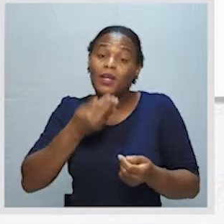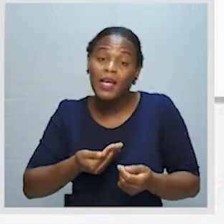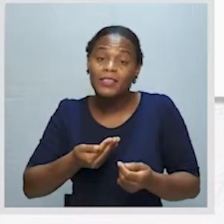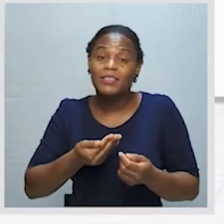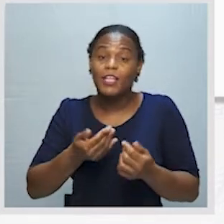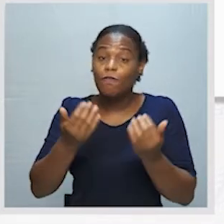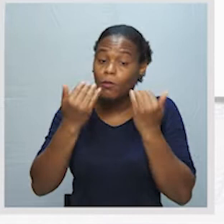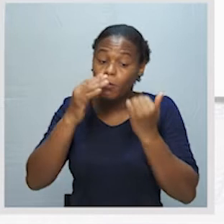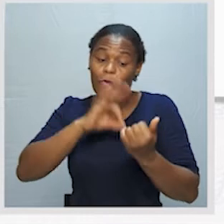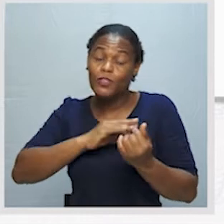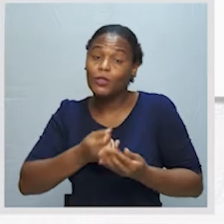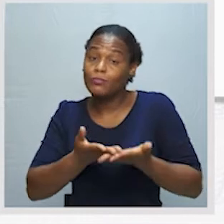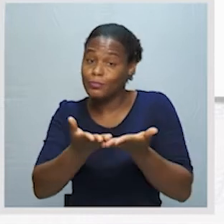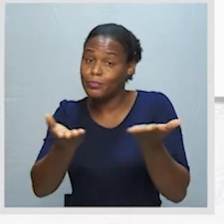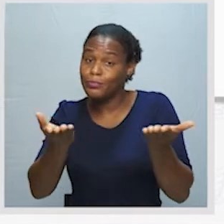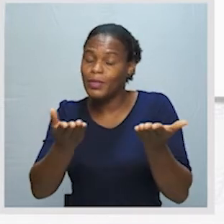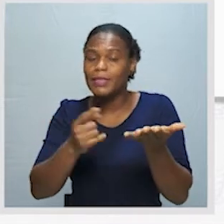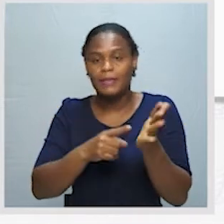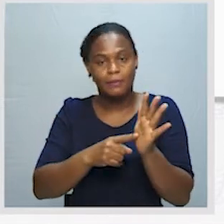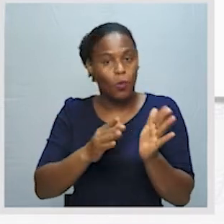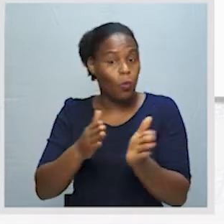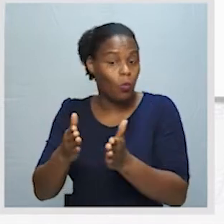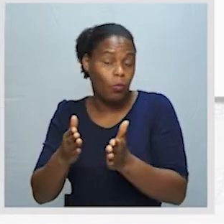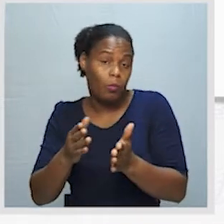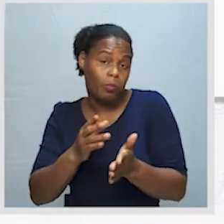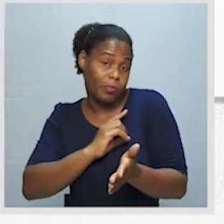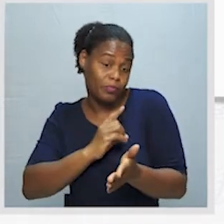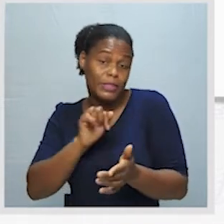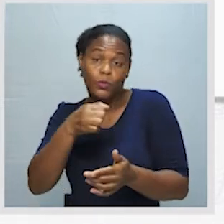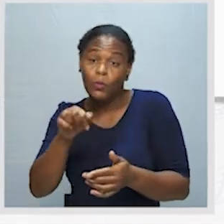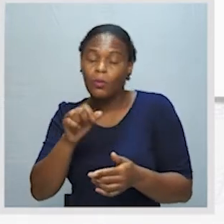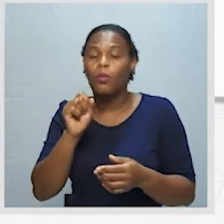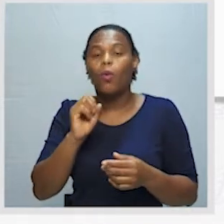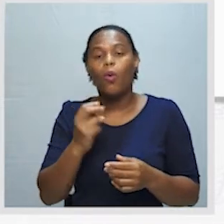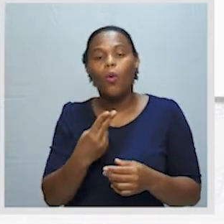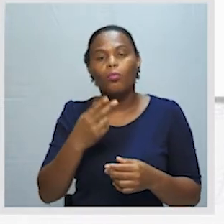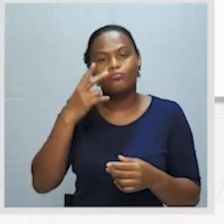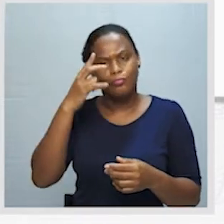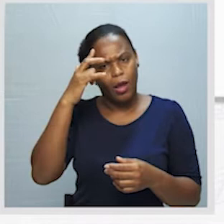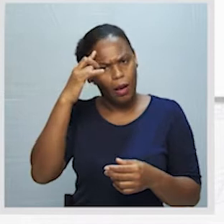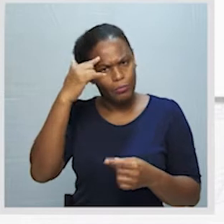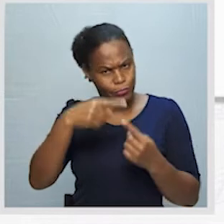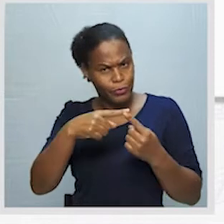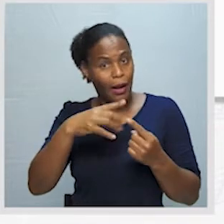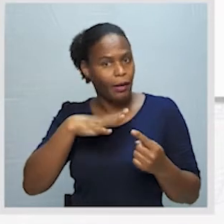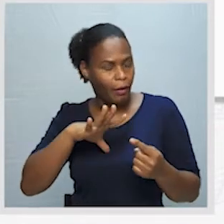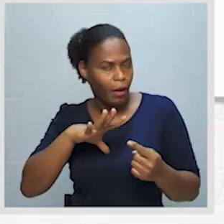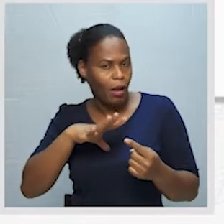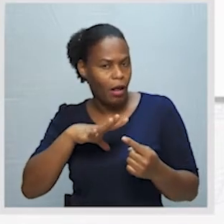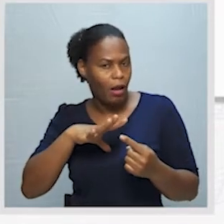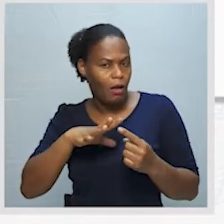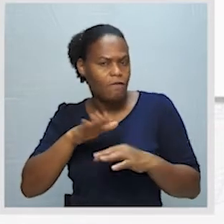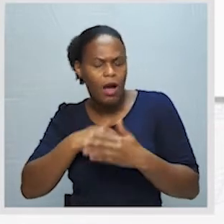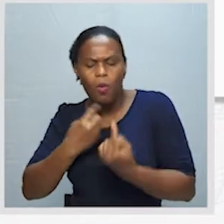transmitir experiências profissionais, particulares ou não, ou ainda com a intenção de tomar